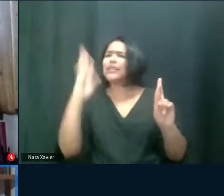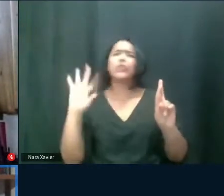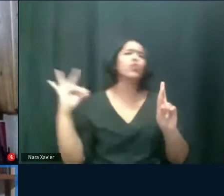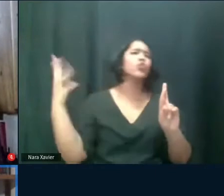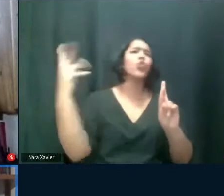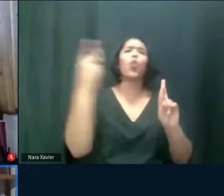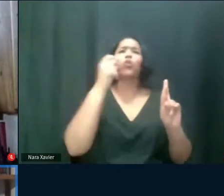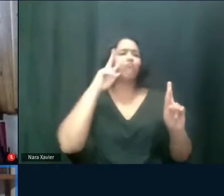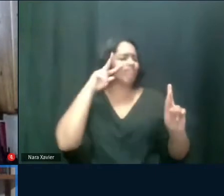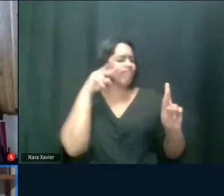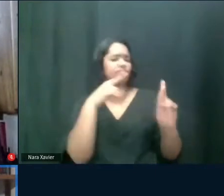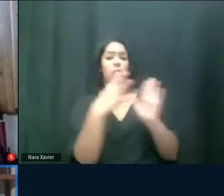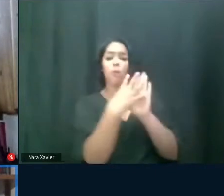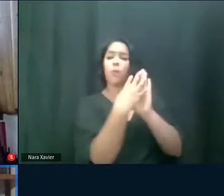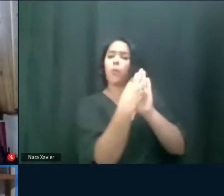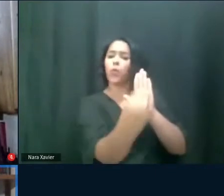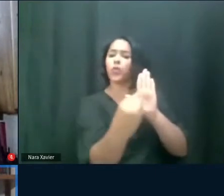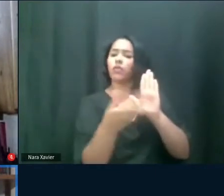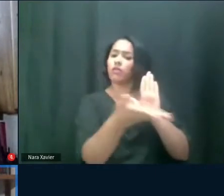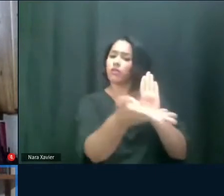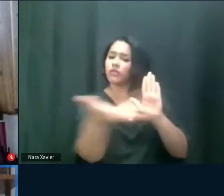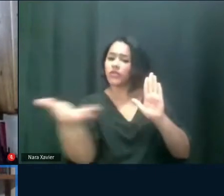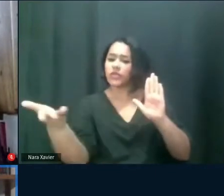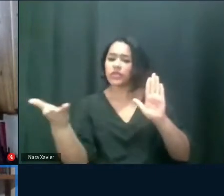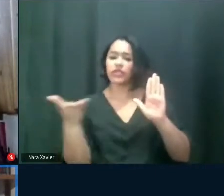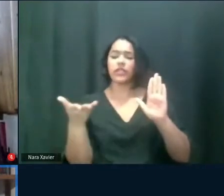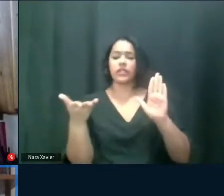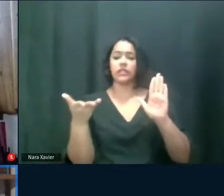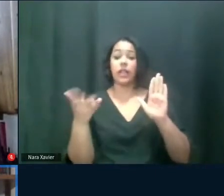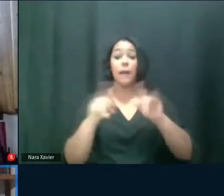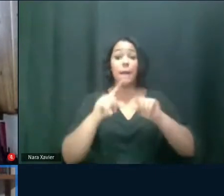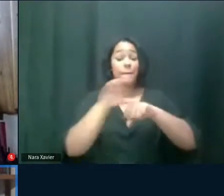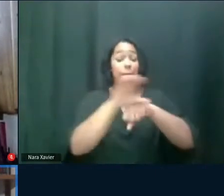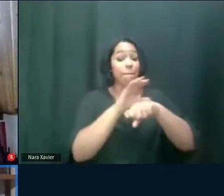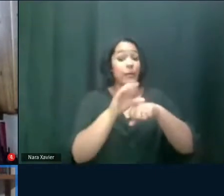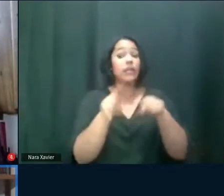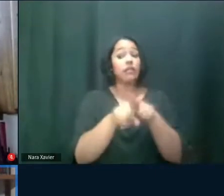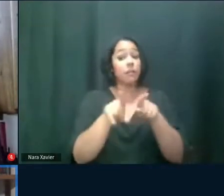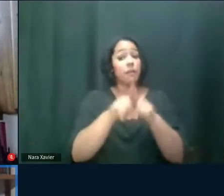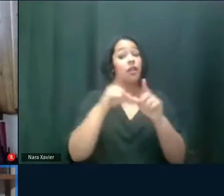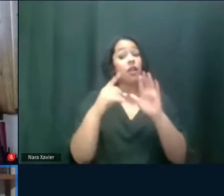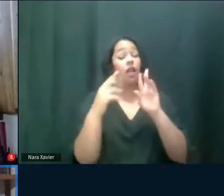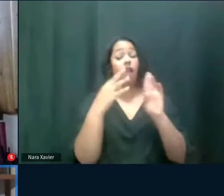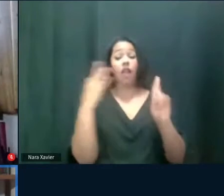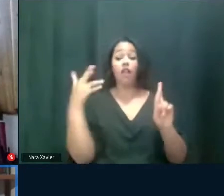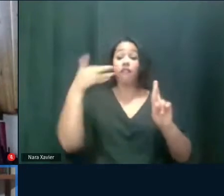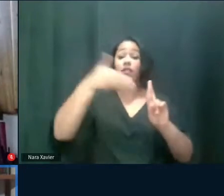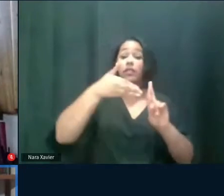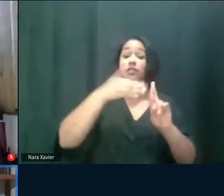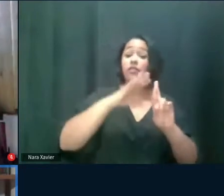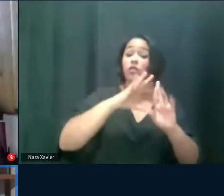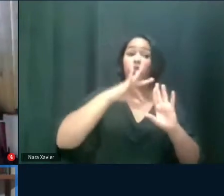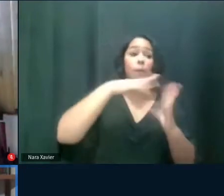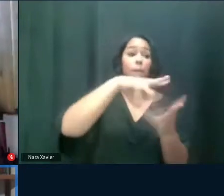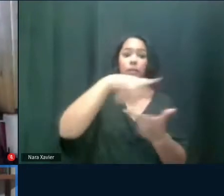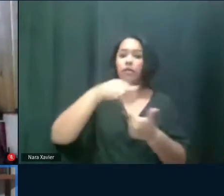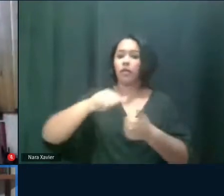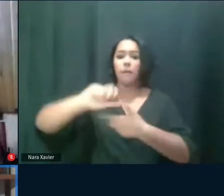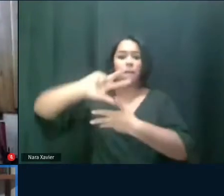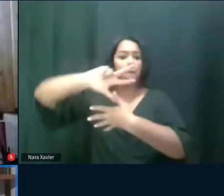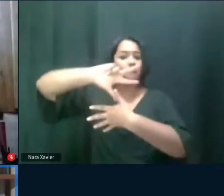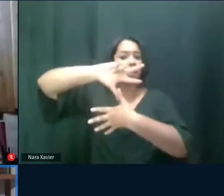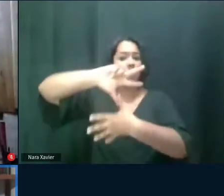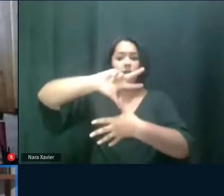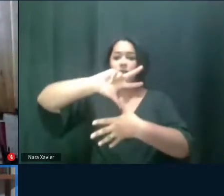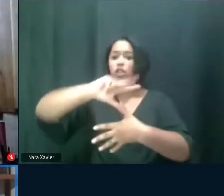políticas linguísticas, são uma referência em termos de formação, mas são uma referência internacional. Na América Latina, todo mundo fala do